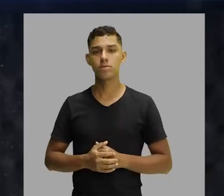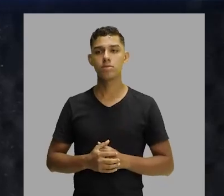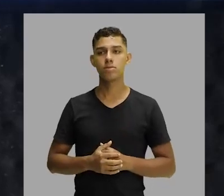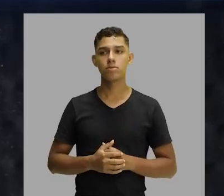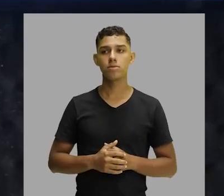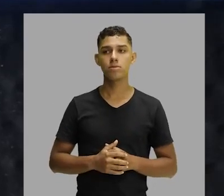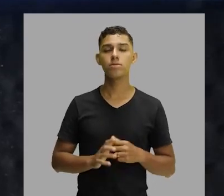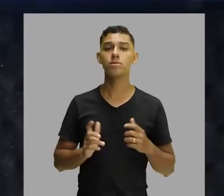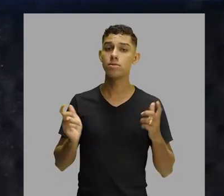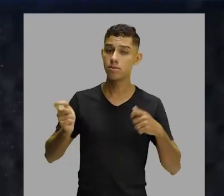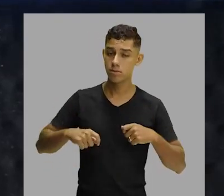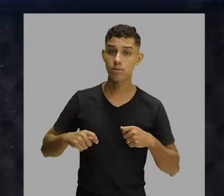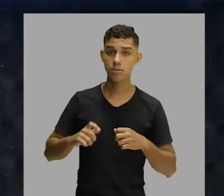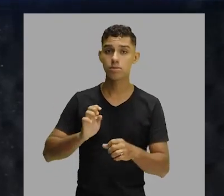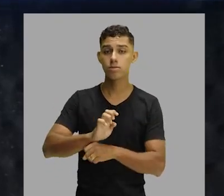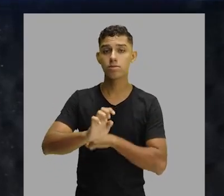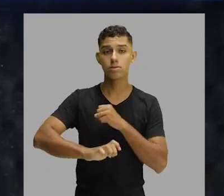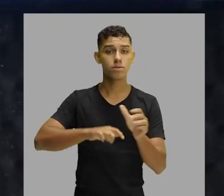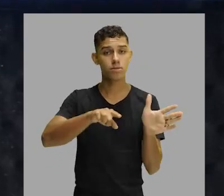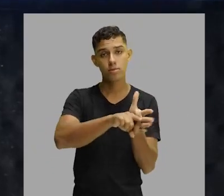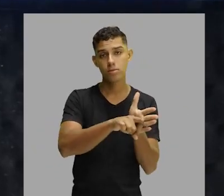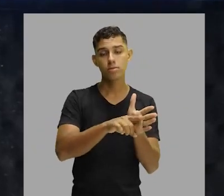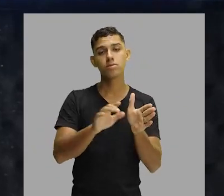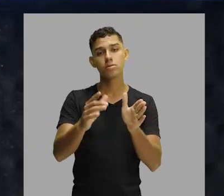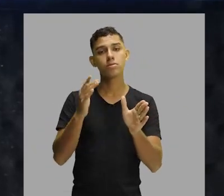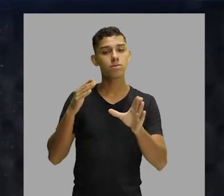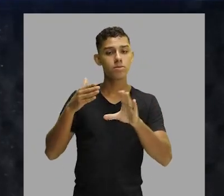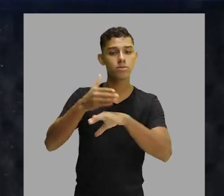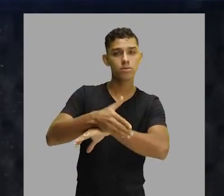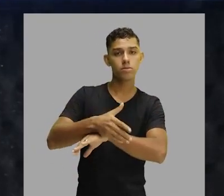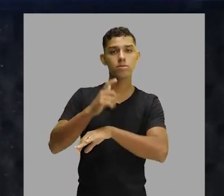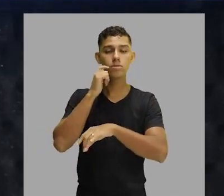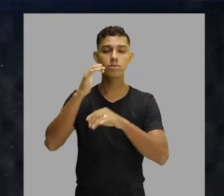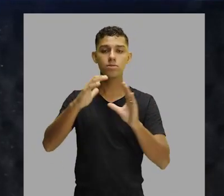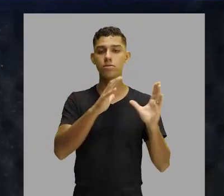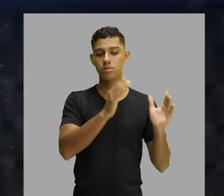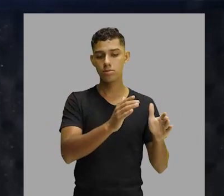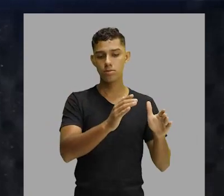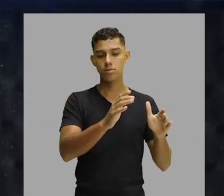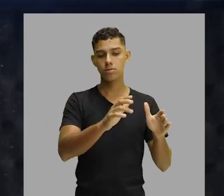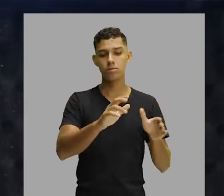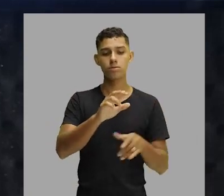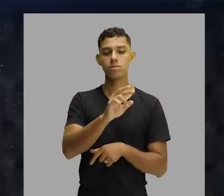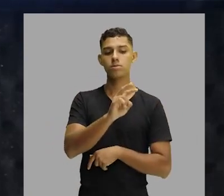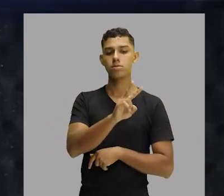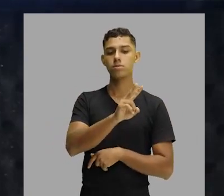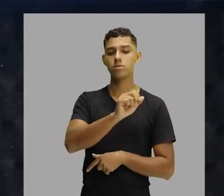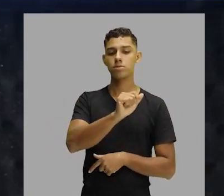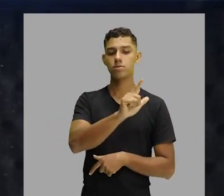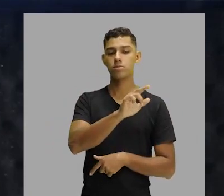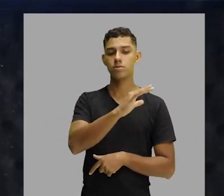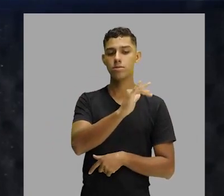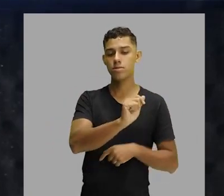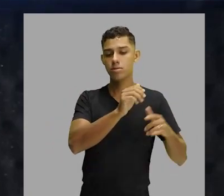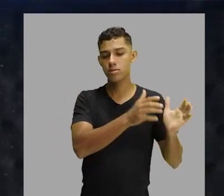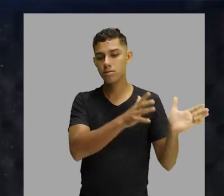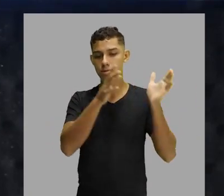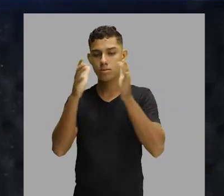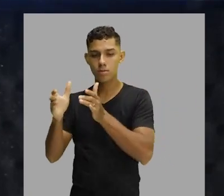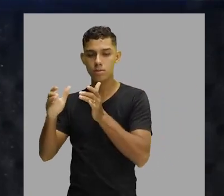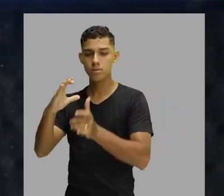Que facilmente o elétron ele vai conseguir passar para a camada de condução, né? Sai da camada de valência para a de condução, ok? Então no semicondutor é